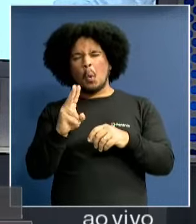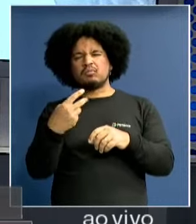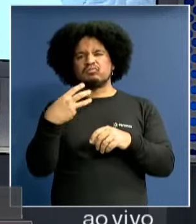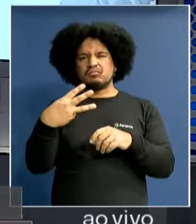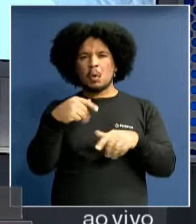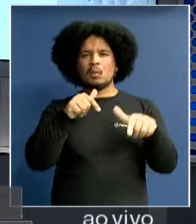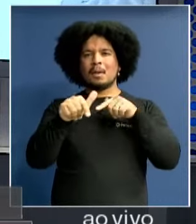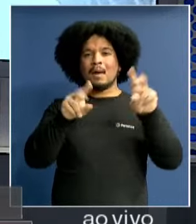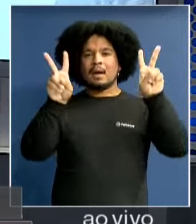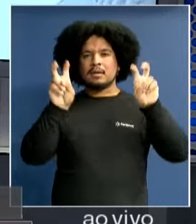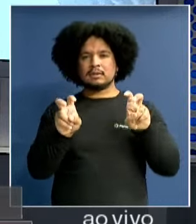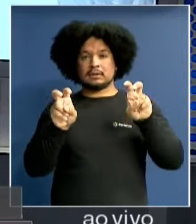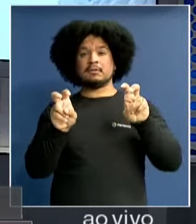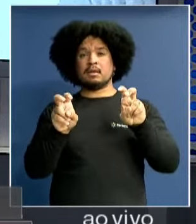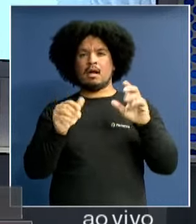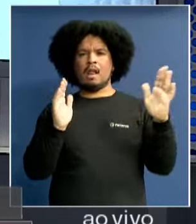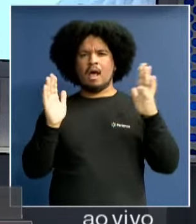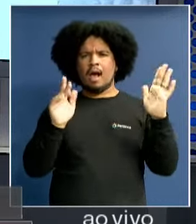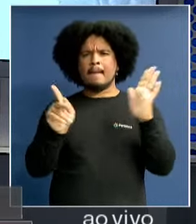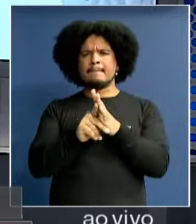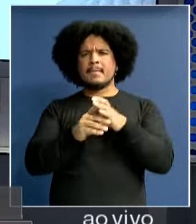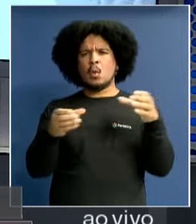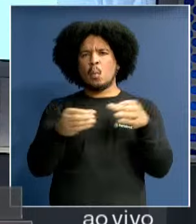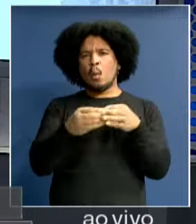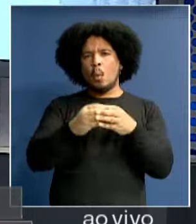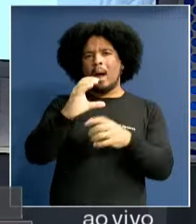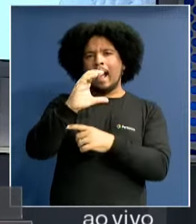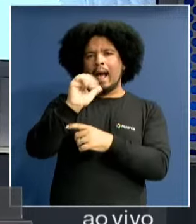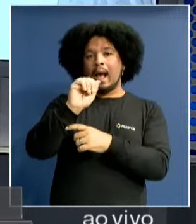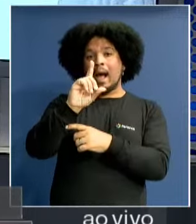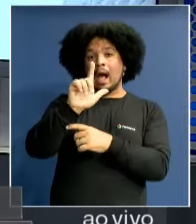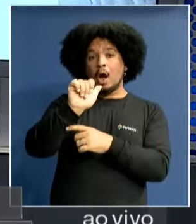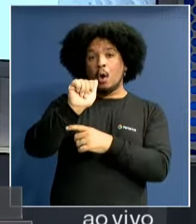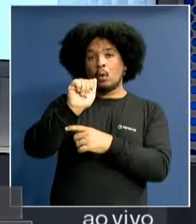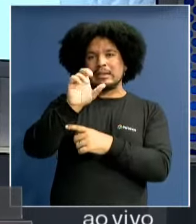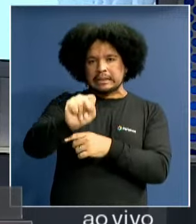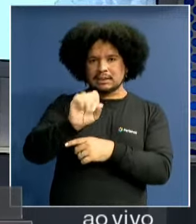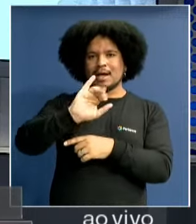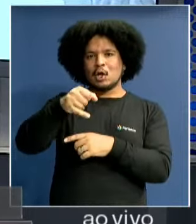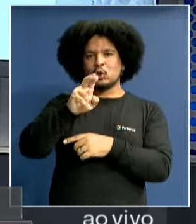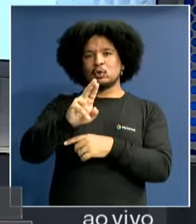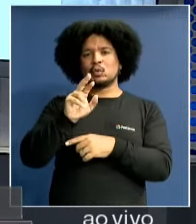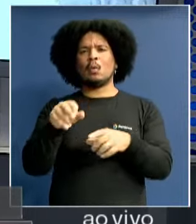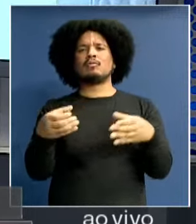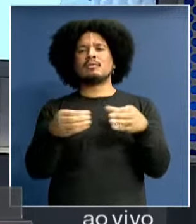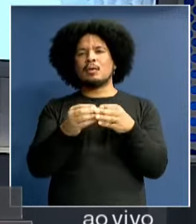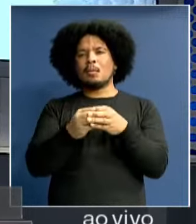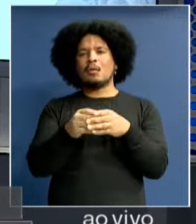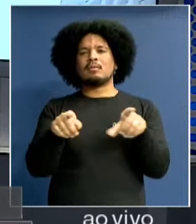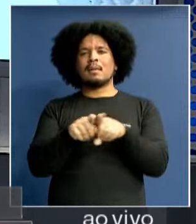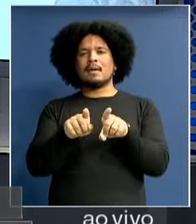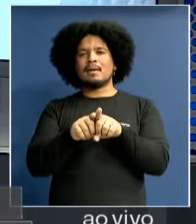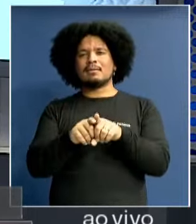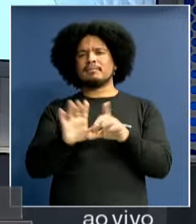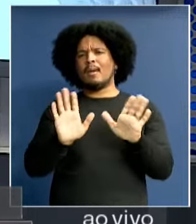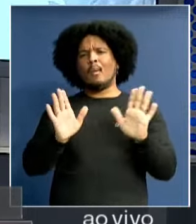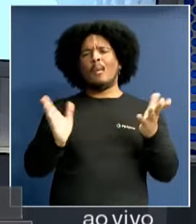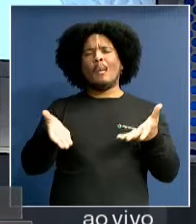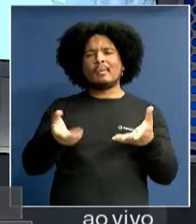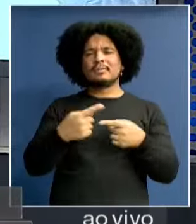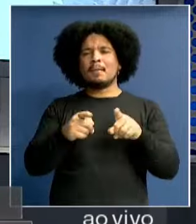trabalhos sobre a época do Grupo Calda Júnior ainda, né? É, o grupo que hoje foi, na verdade, não hoje, mas